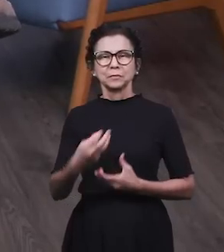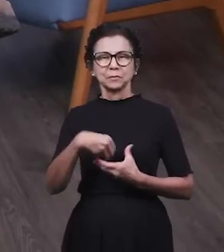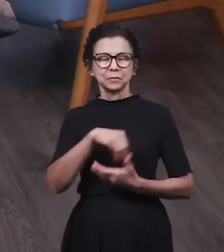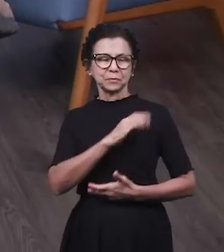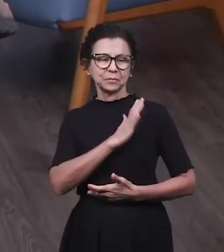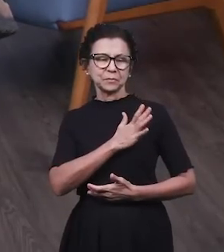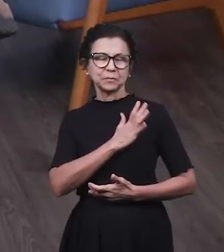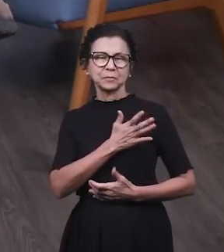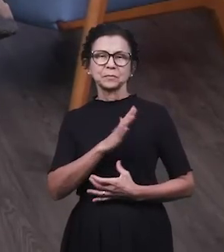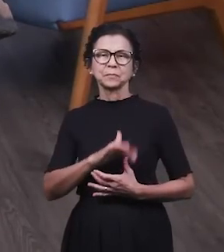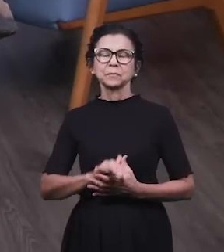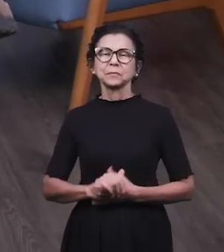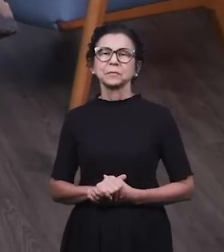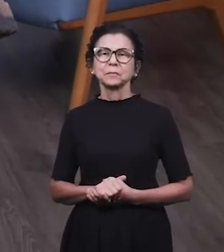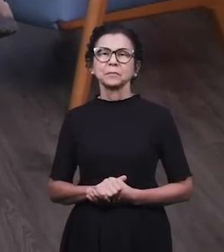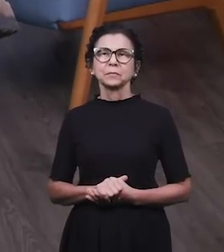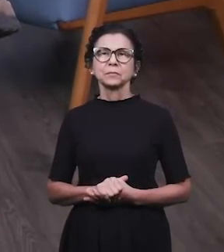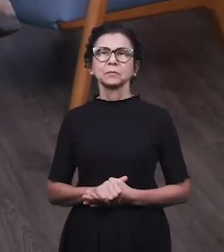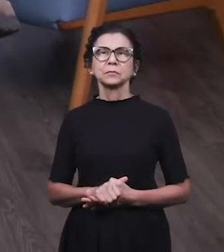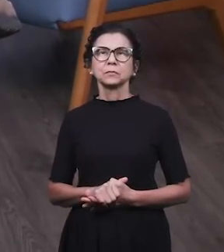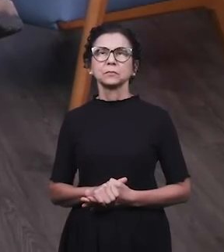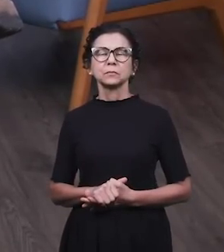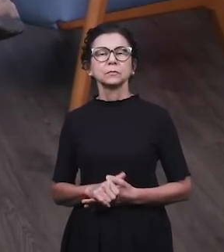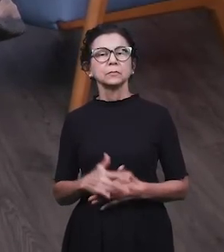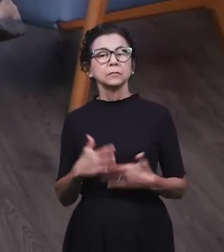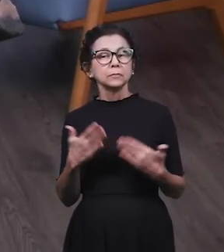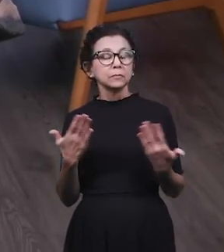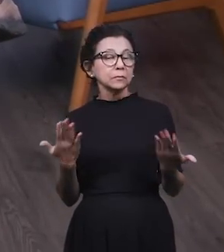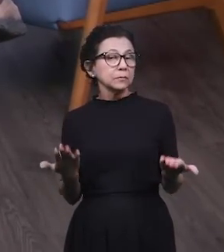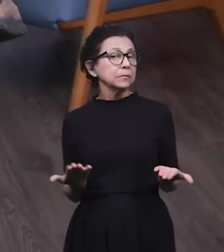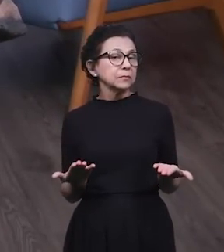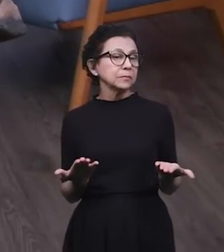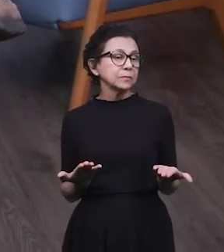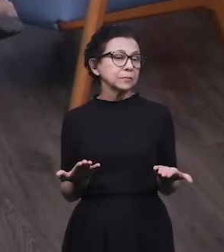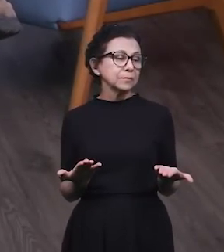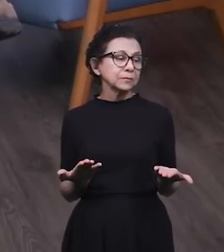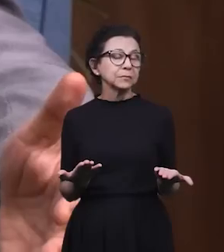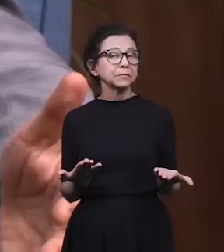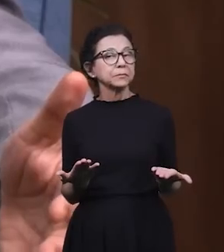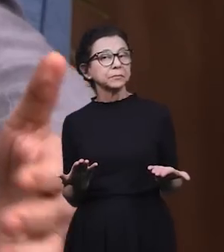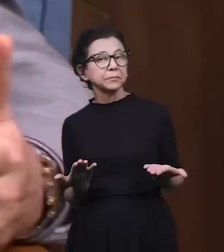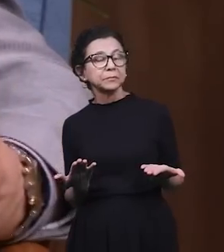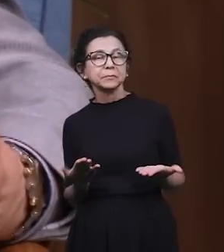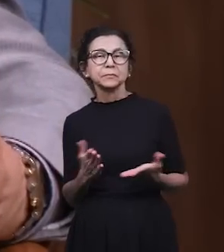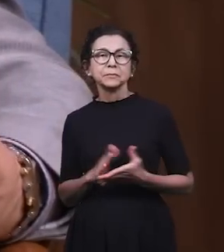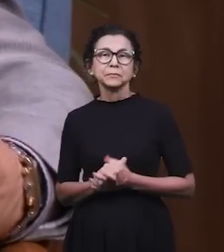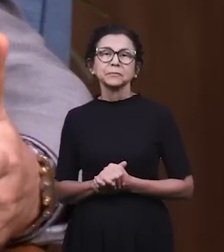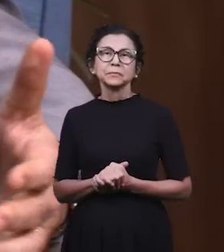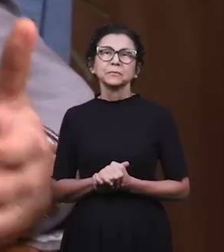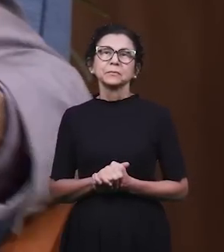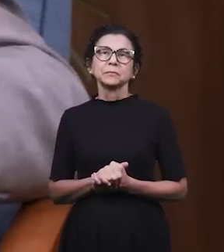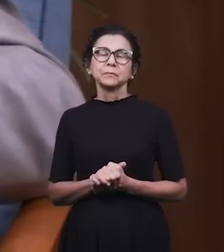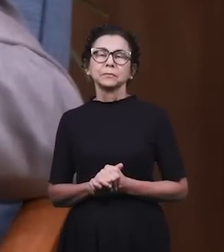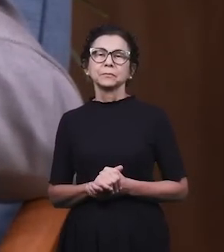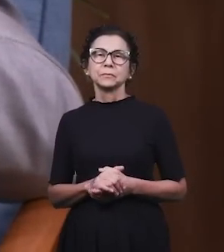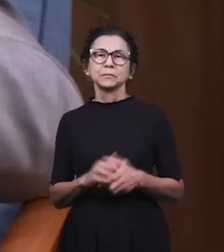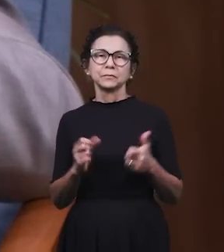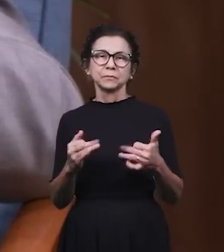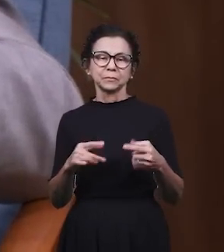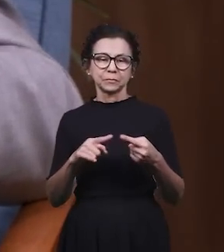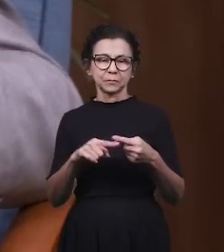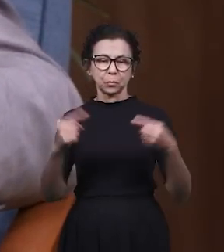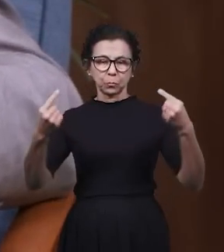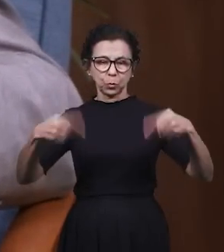coisa maravilhosa. Bom, considerando esse aspecto da palavra, a pergunta porque nós falamos aqui